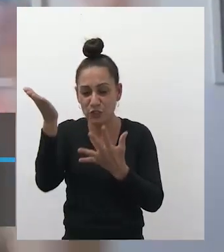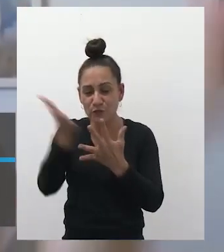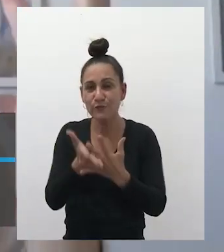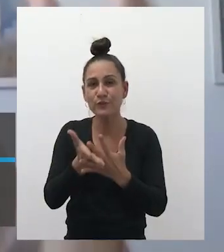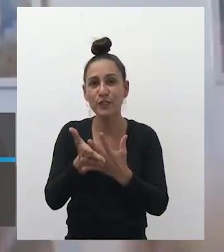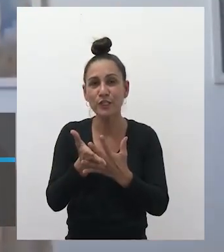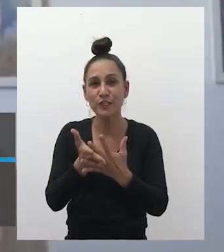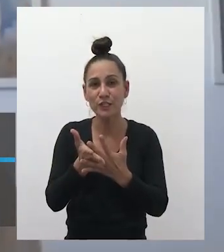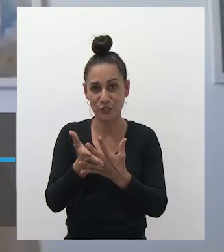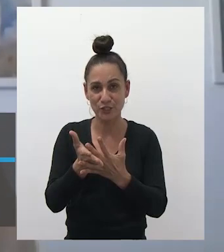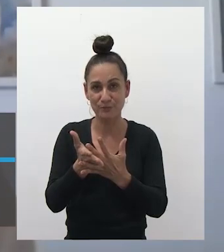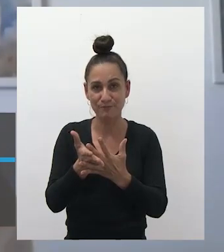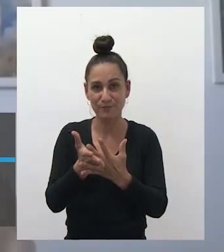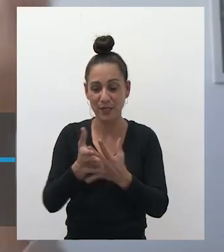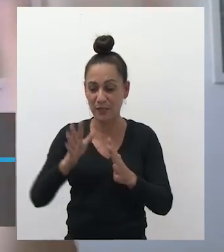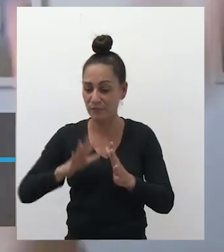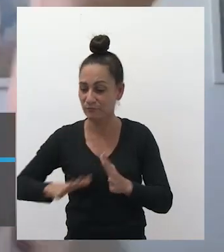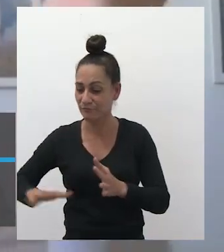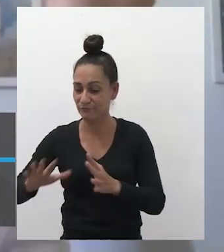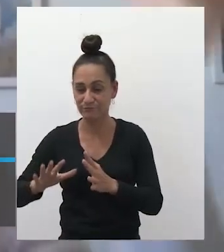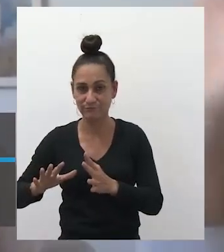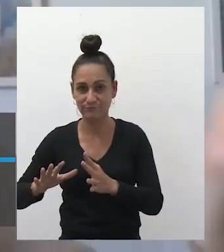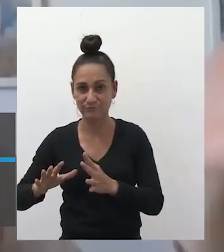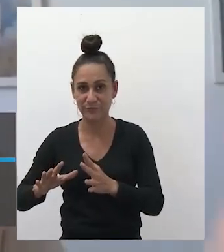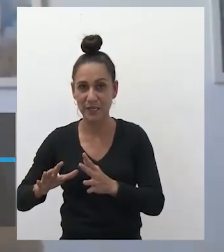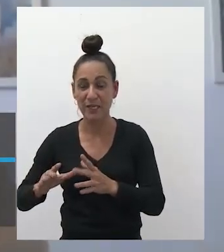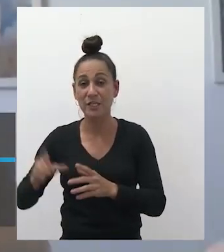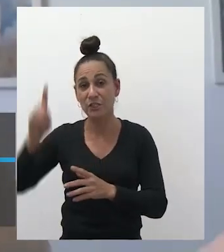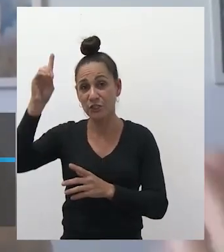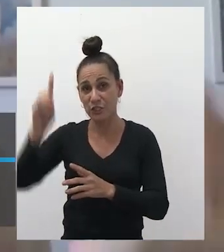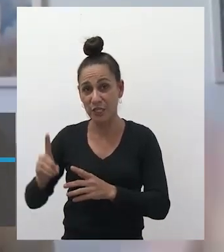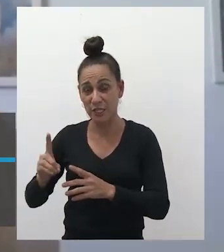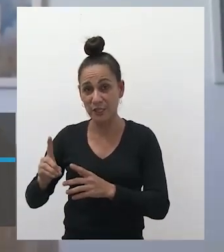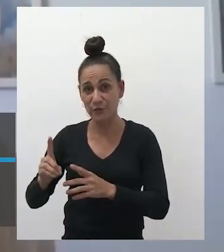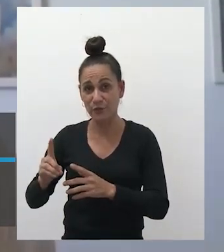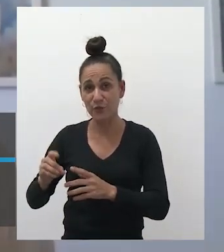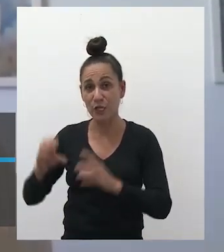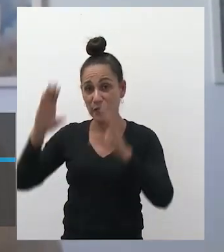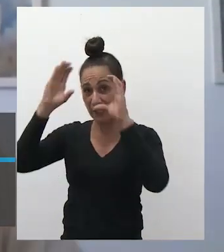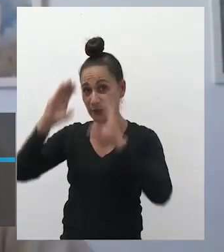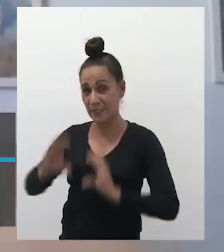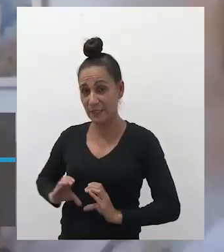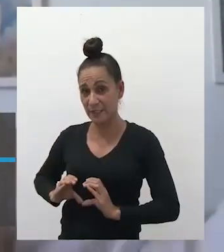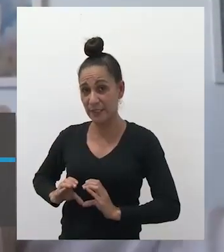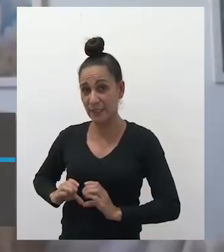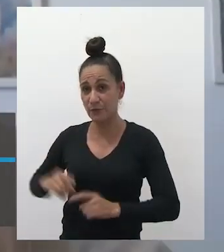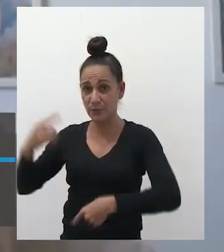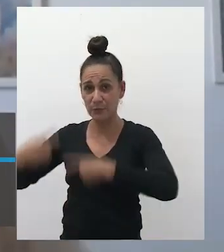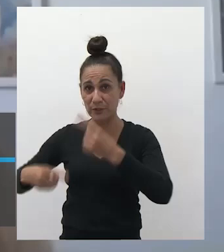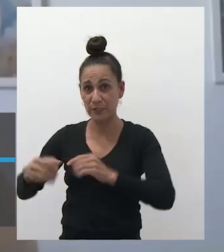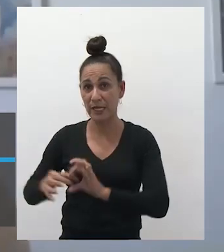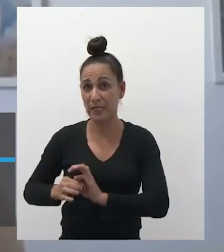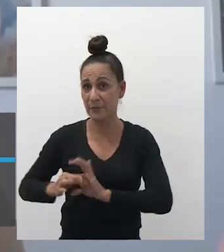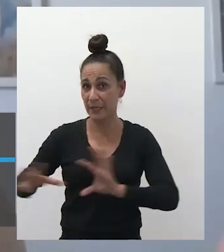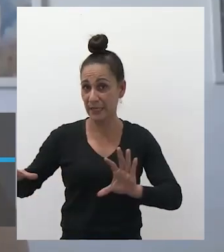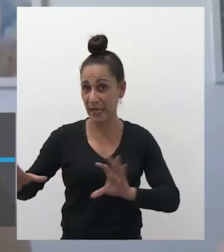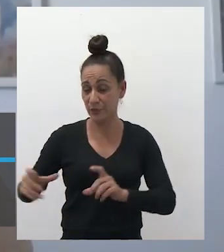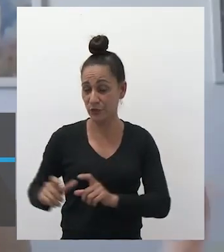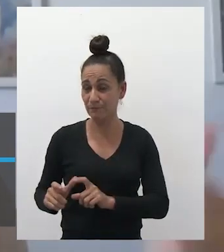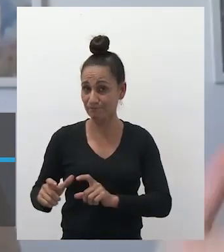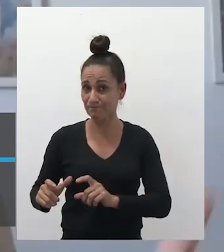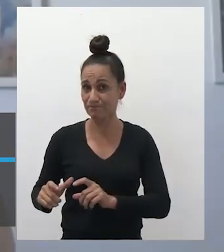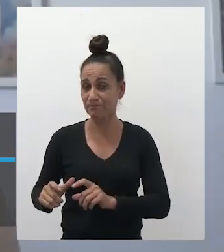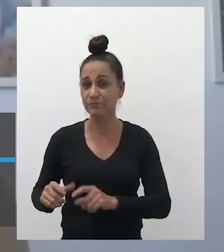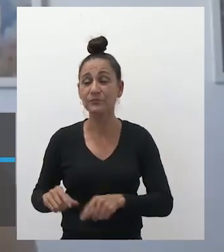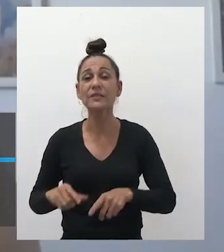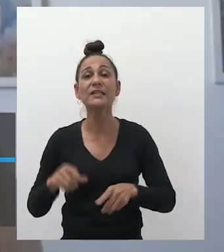humanos em duas espécies. Os direitos civis e políticos, que estão relacionados às liberdades mais amplas,